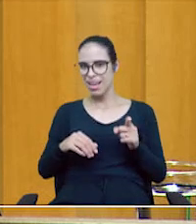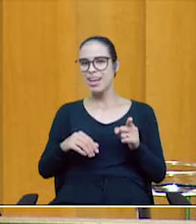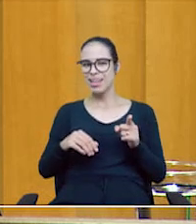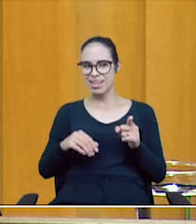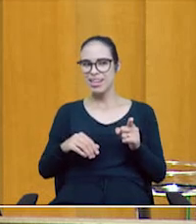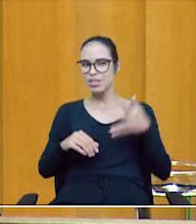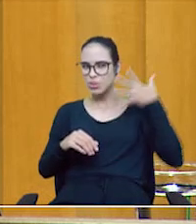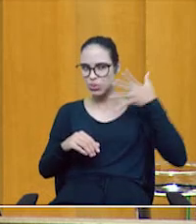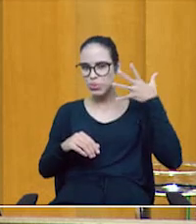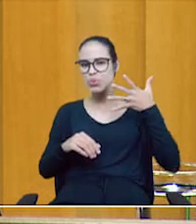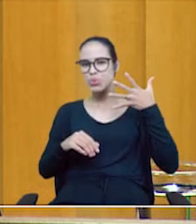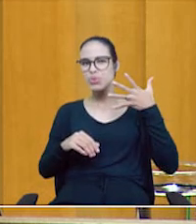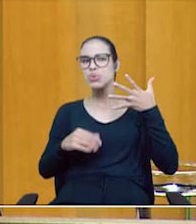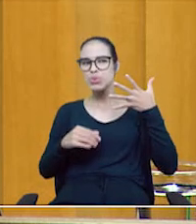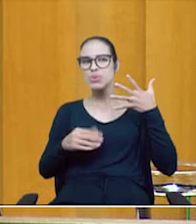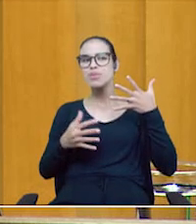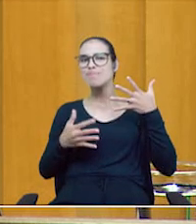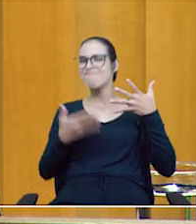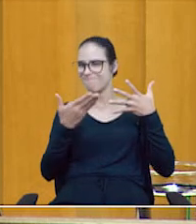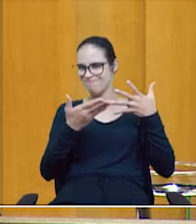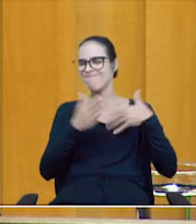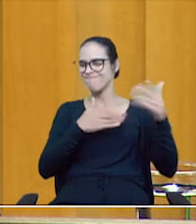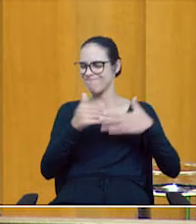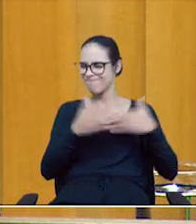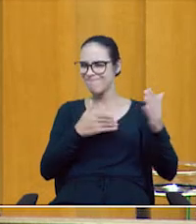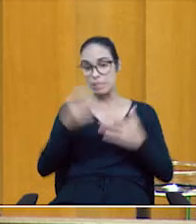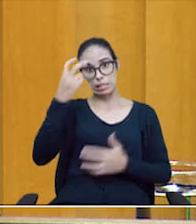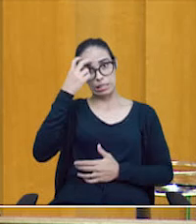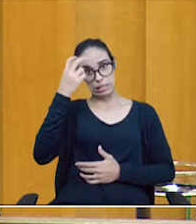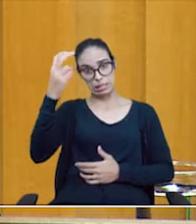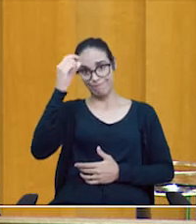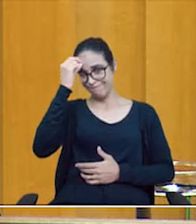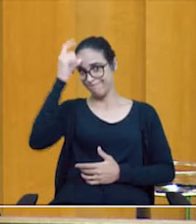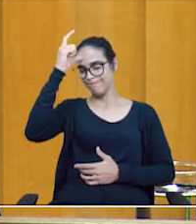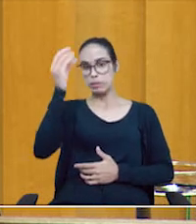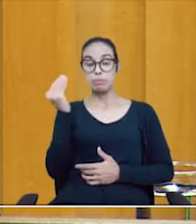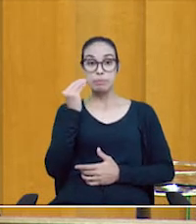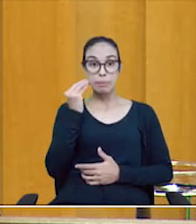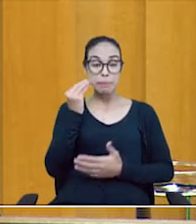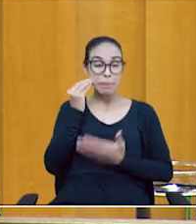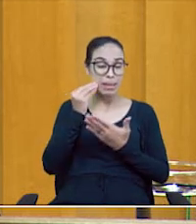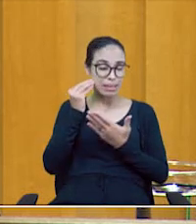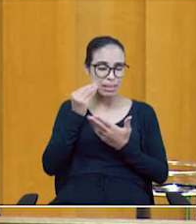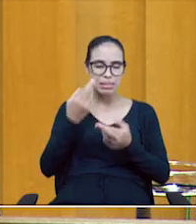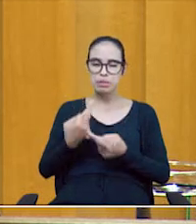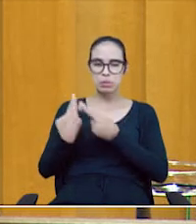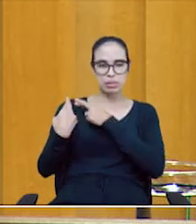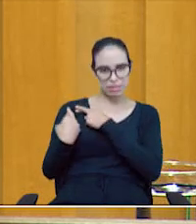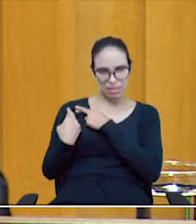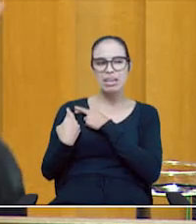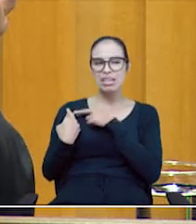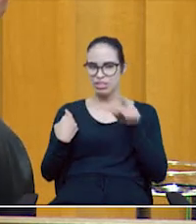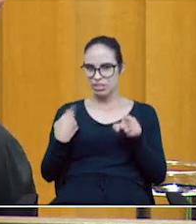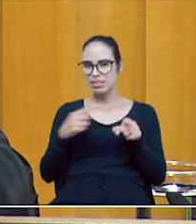sabem da extraordinária capacidade, inteligência, experiência, o comprometimento dela com a qualidade e eficiência do serviço de justiça. Então,